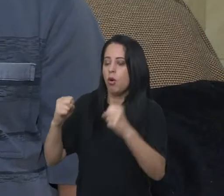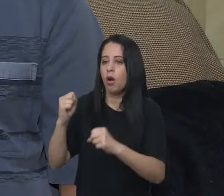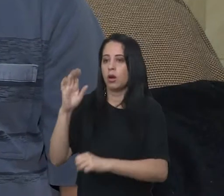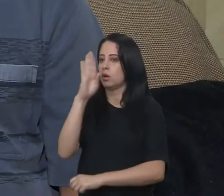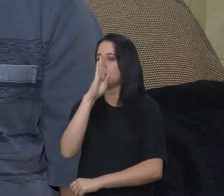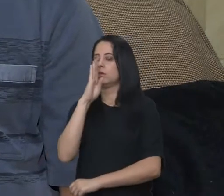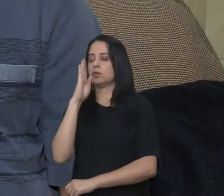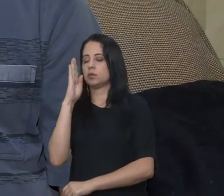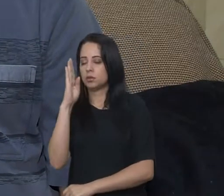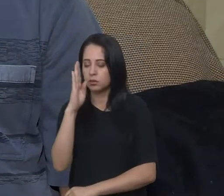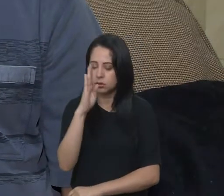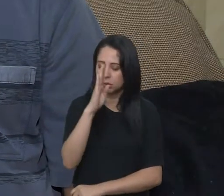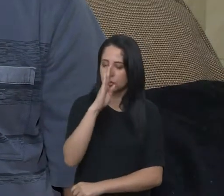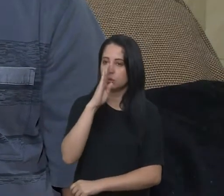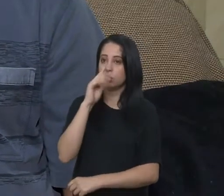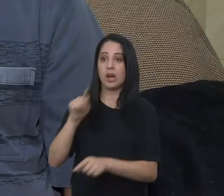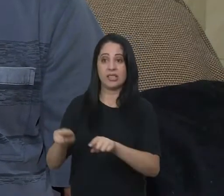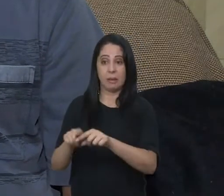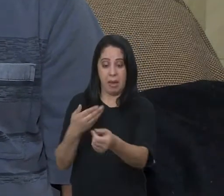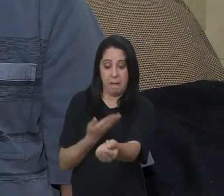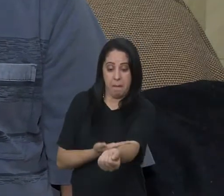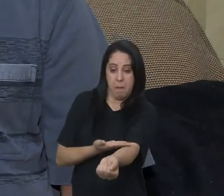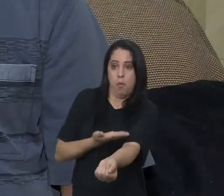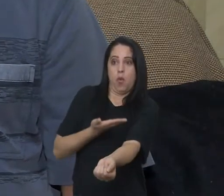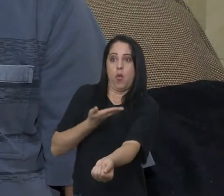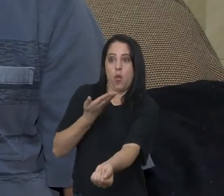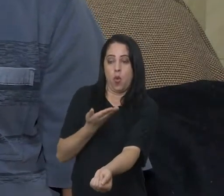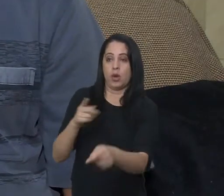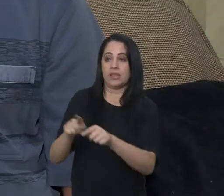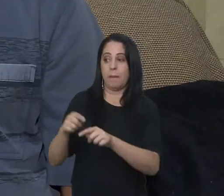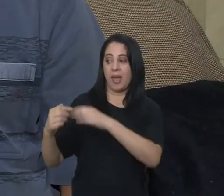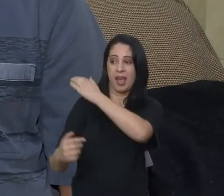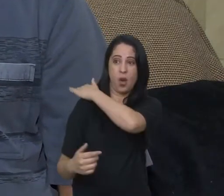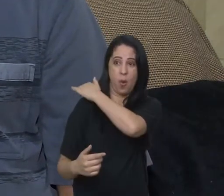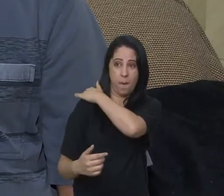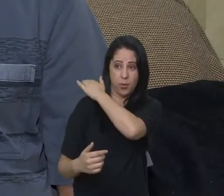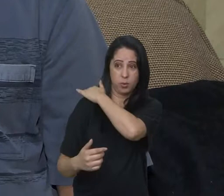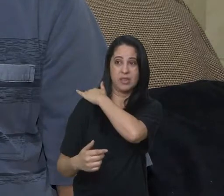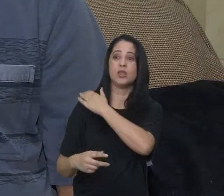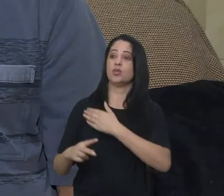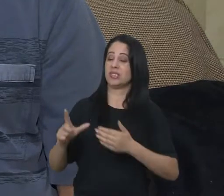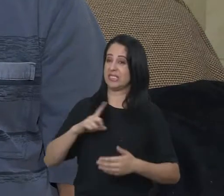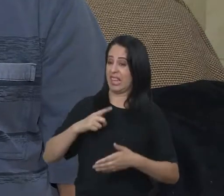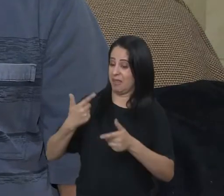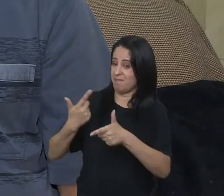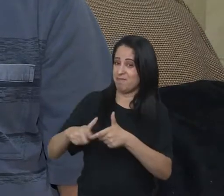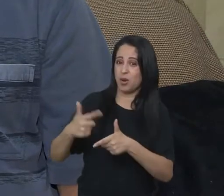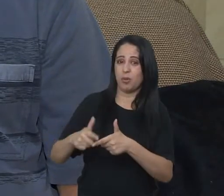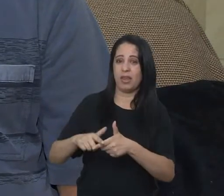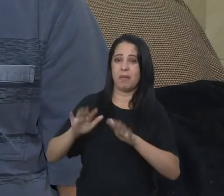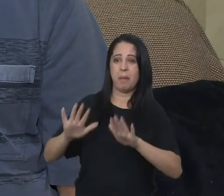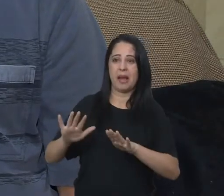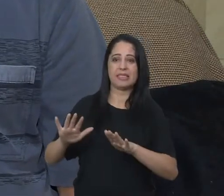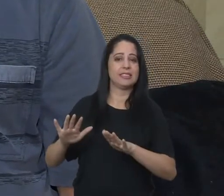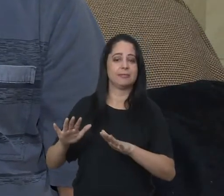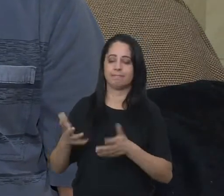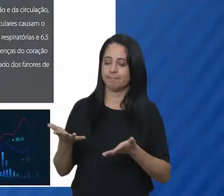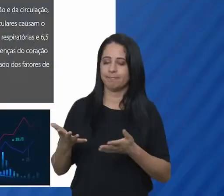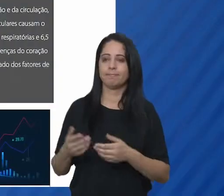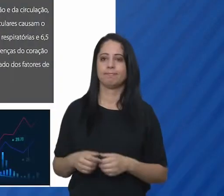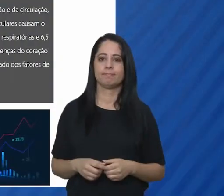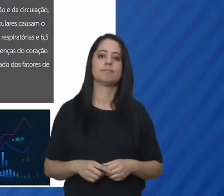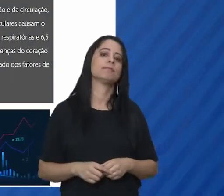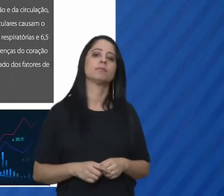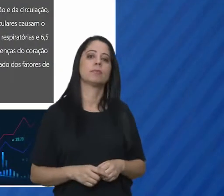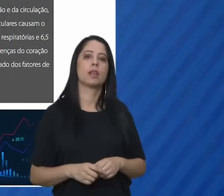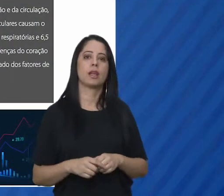tontura, isso mexe com pressão também, o pulmão também chegou a ficar com sequela, mas totalmente limitado.